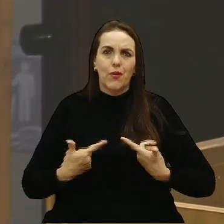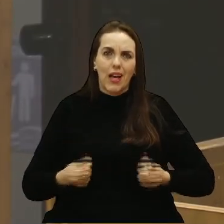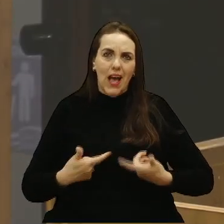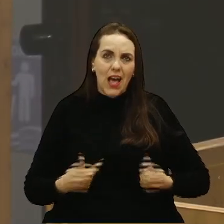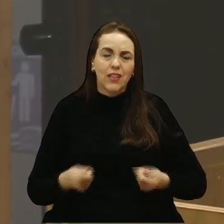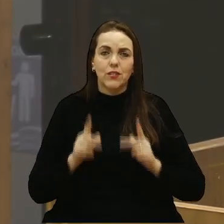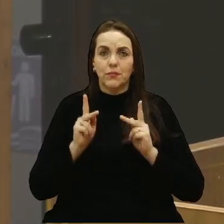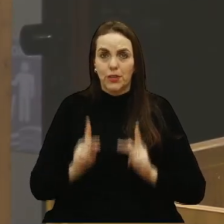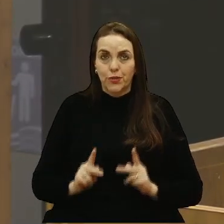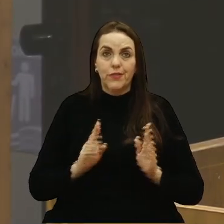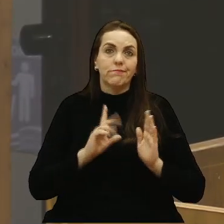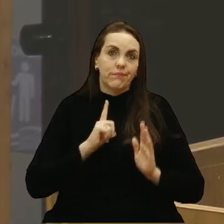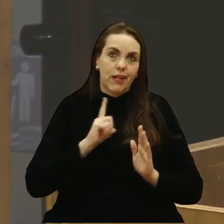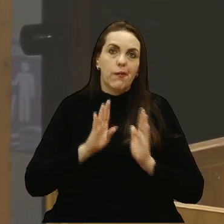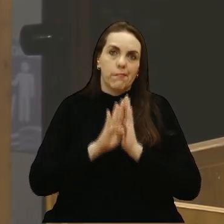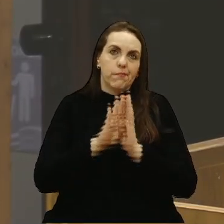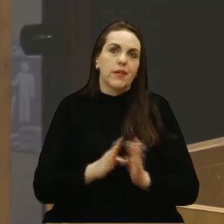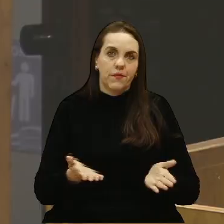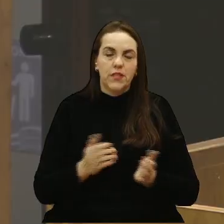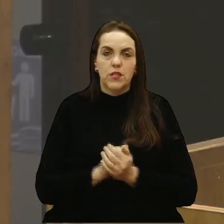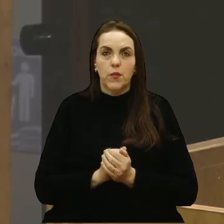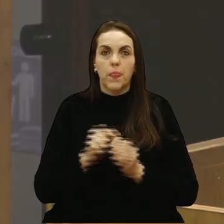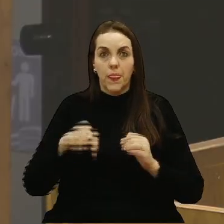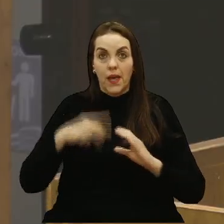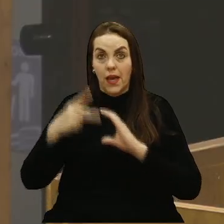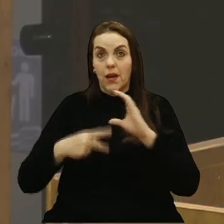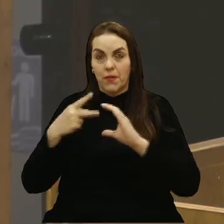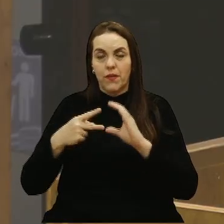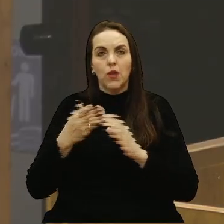jus aos benefícios. E esta casa aprovou